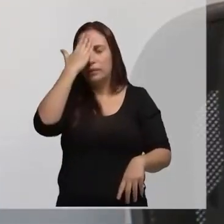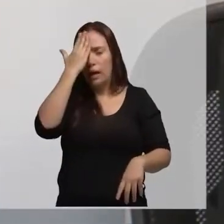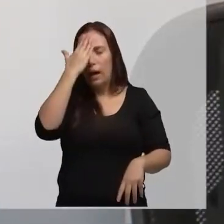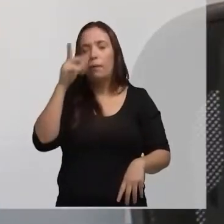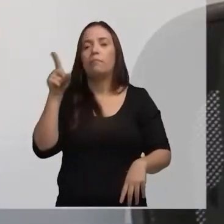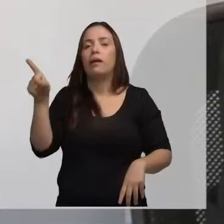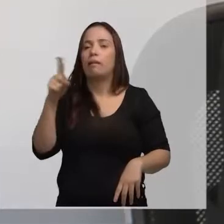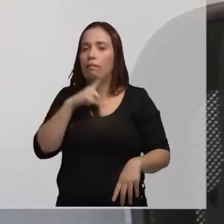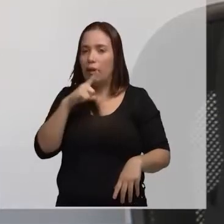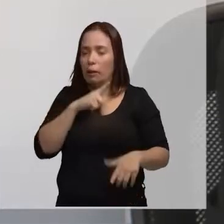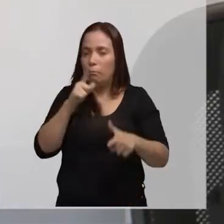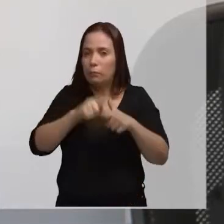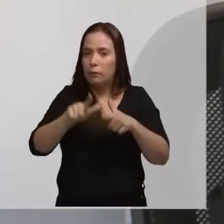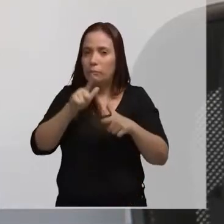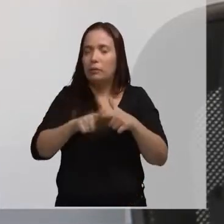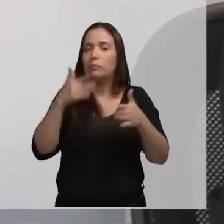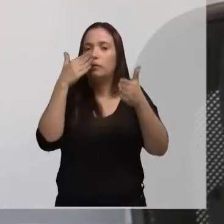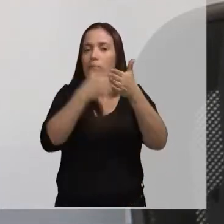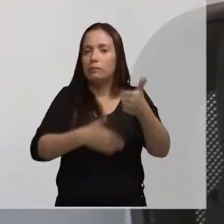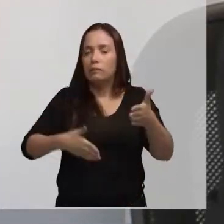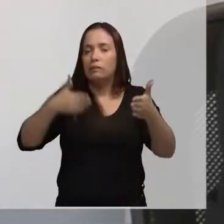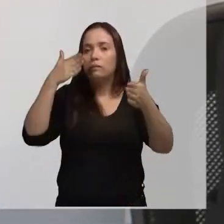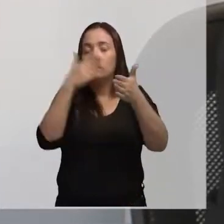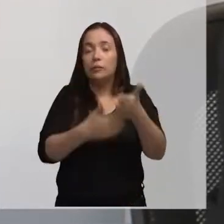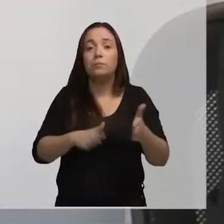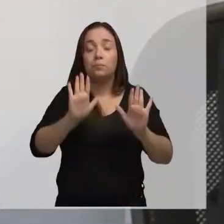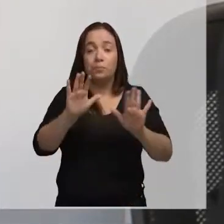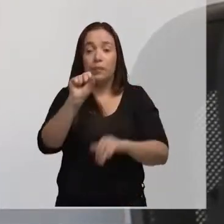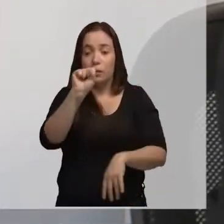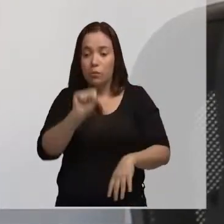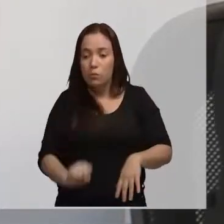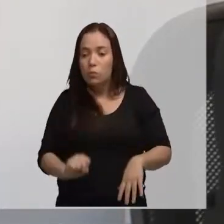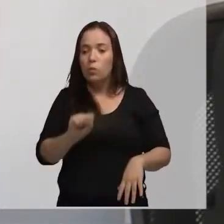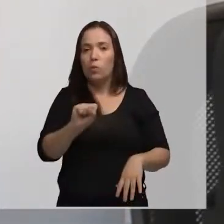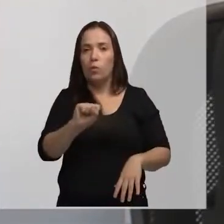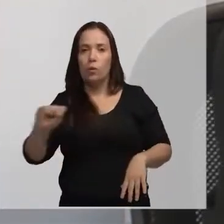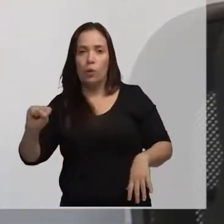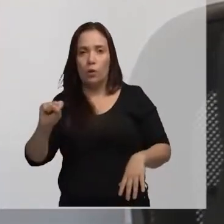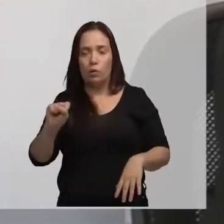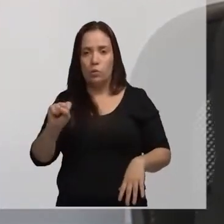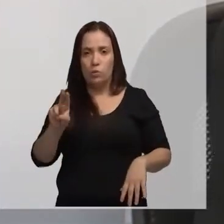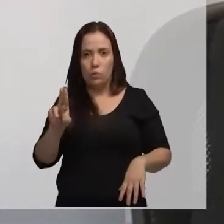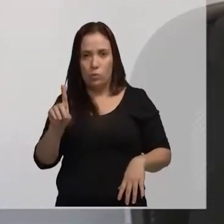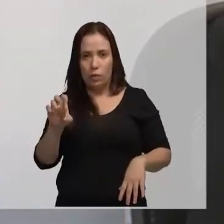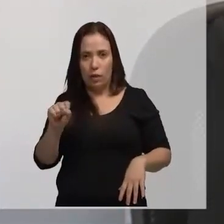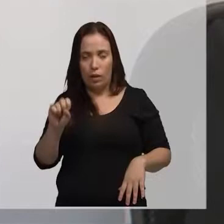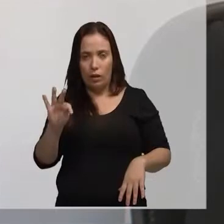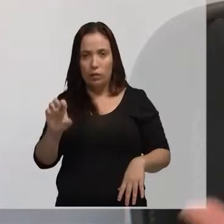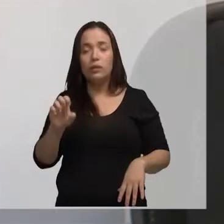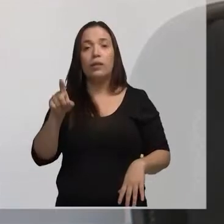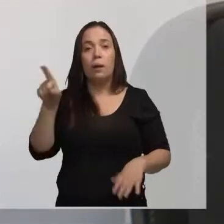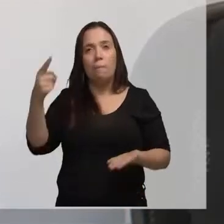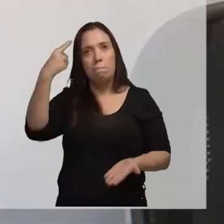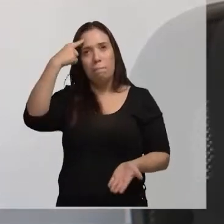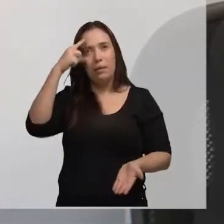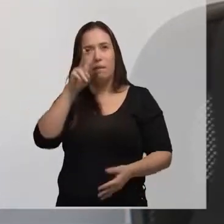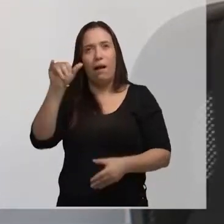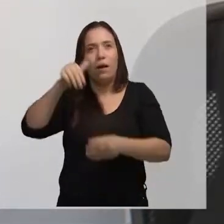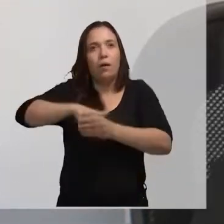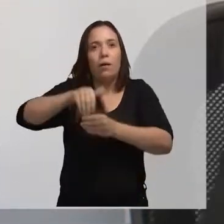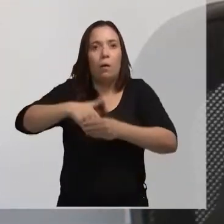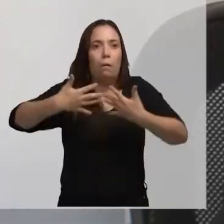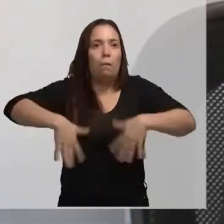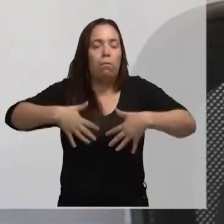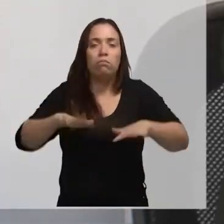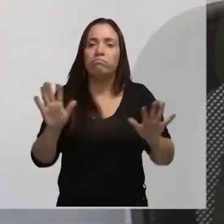dificuldades. Na região sul e sudeste, literalmente, ele estancou e é onde era a região que ele esperava ter um crescimento maior.